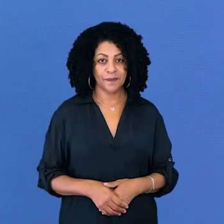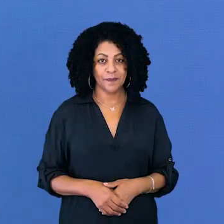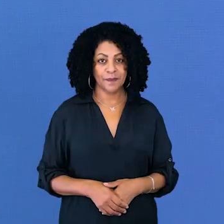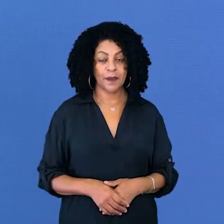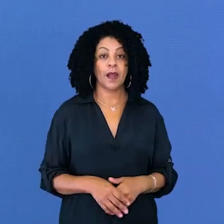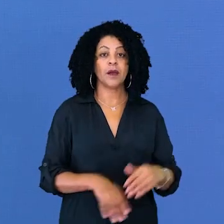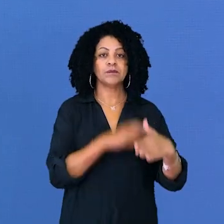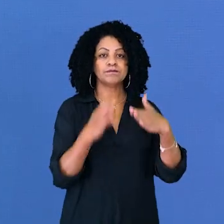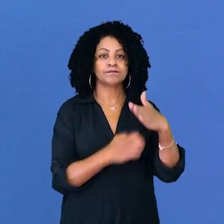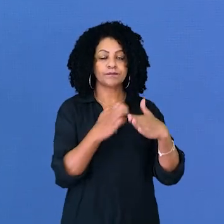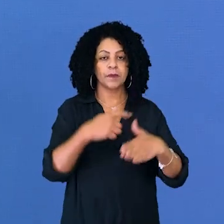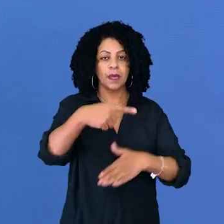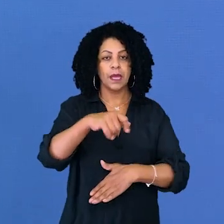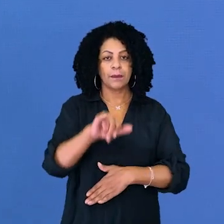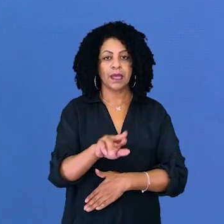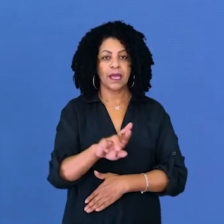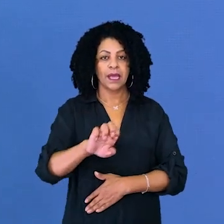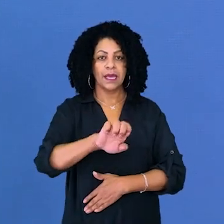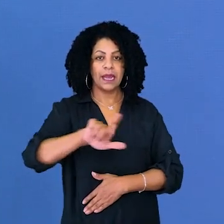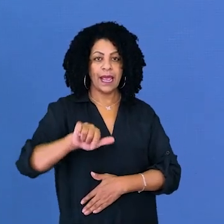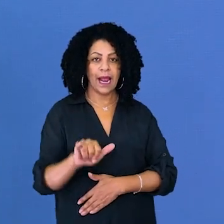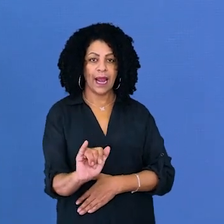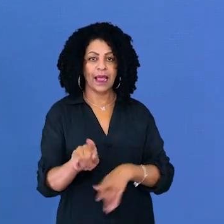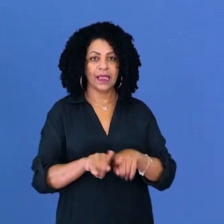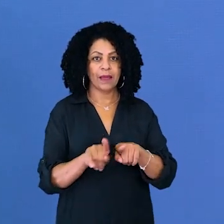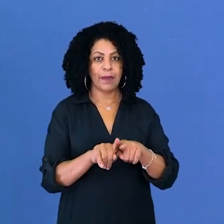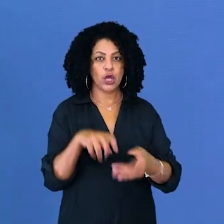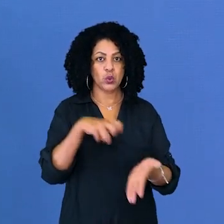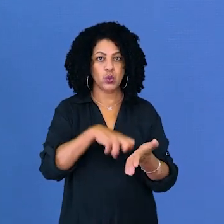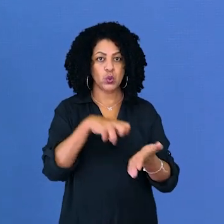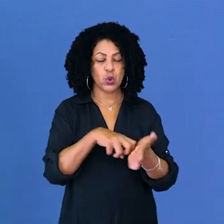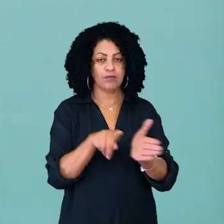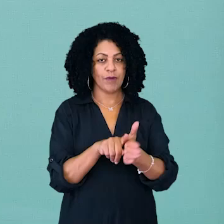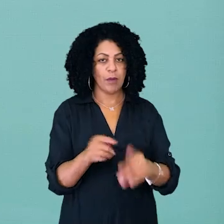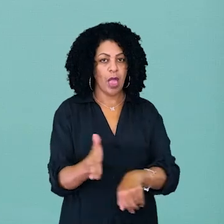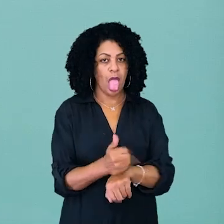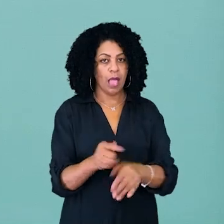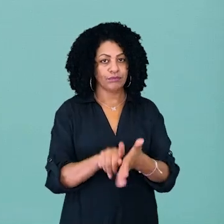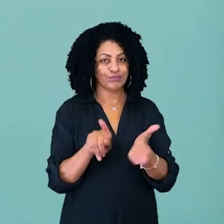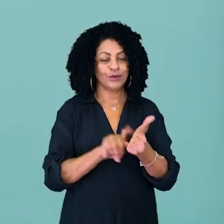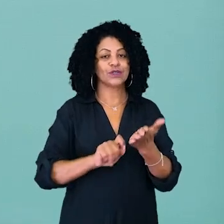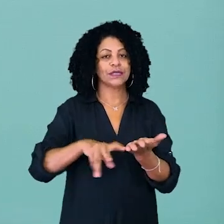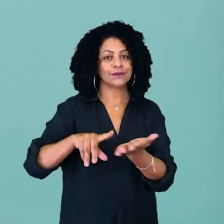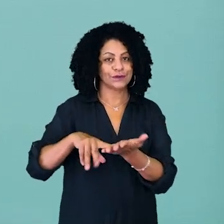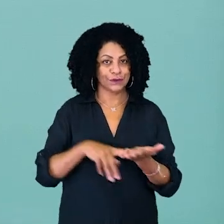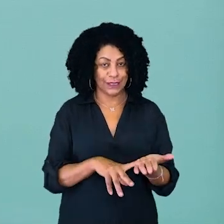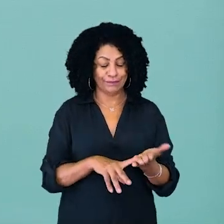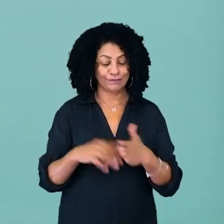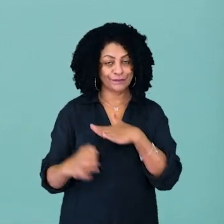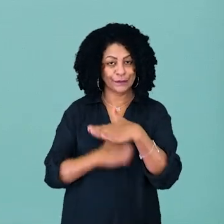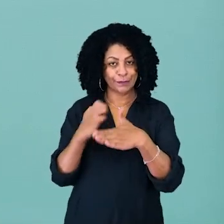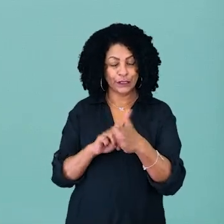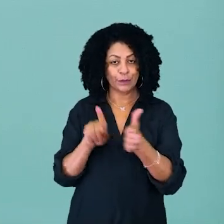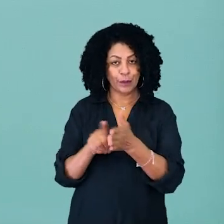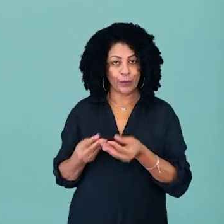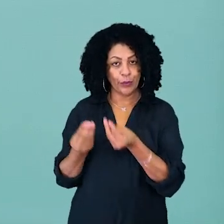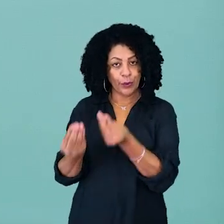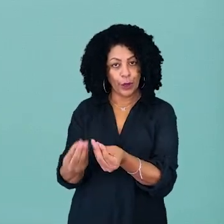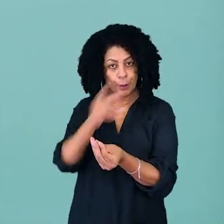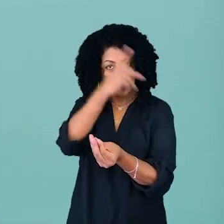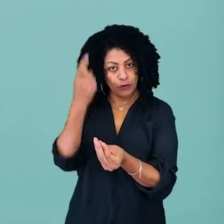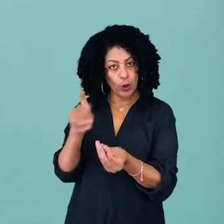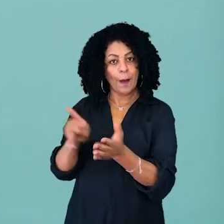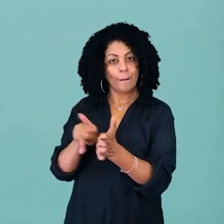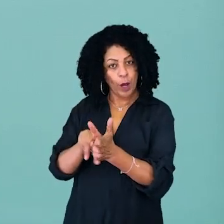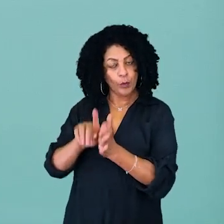A fabricante de pneus Pirelli foi condenada por conduta antissindical. É que a empresa havia oferecido o pagamento de bônus apenas a